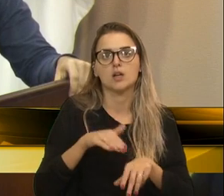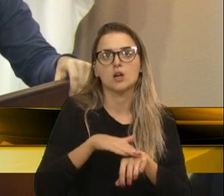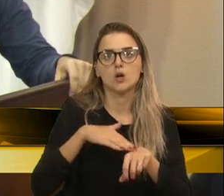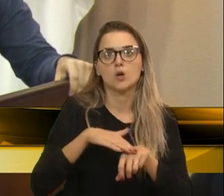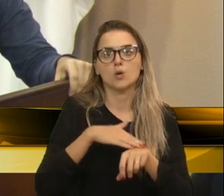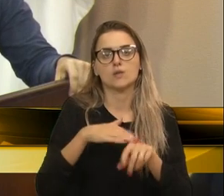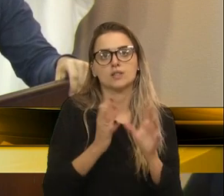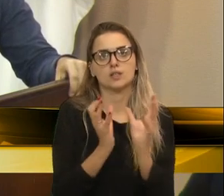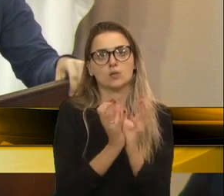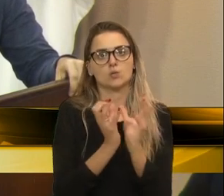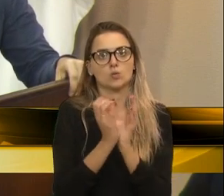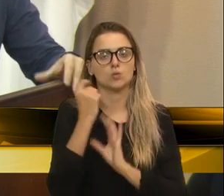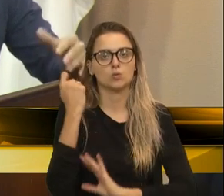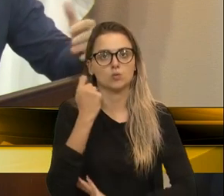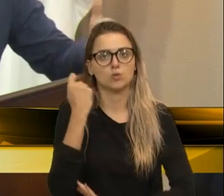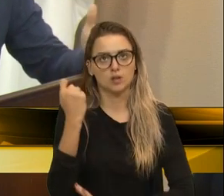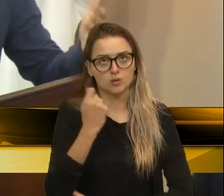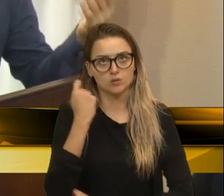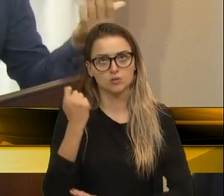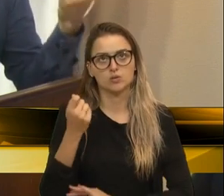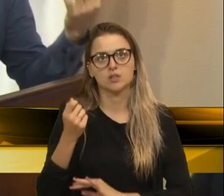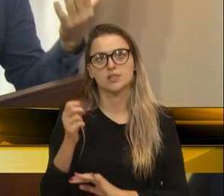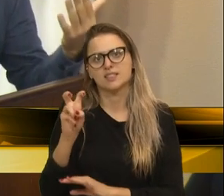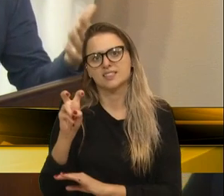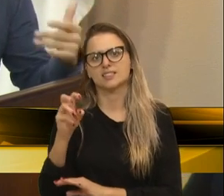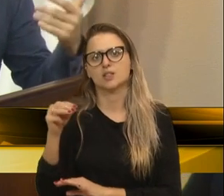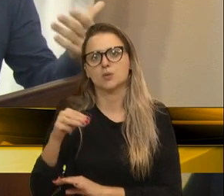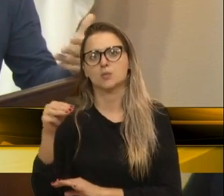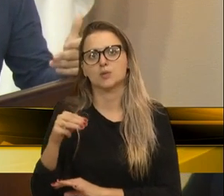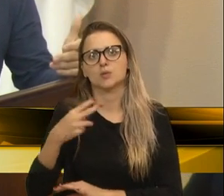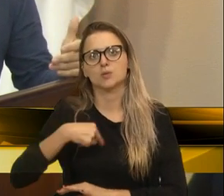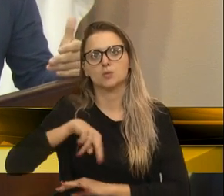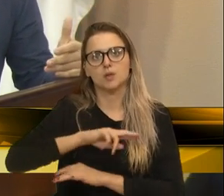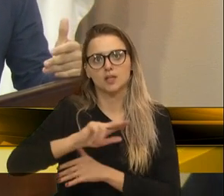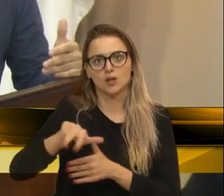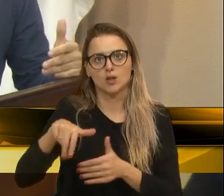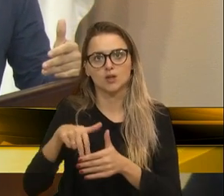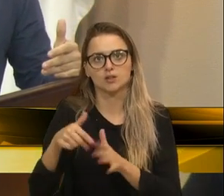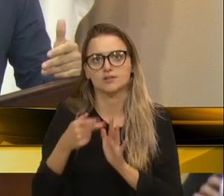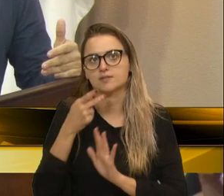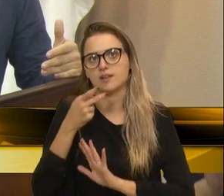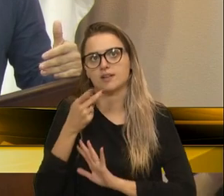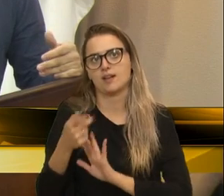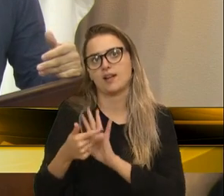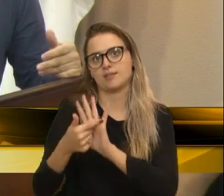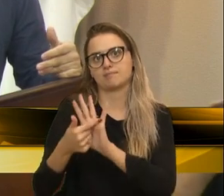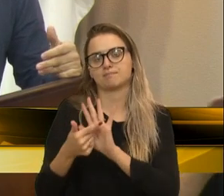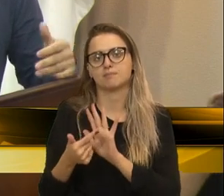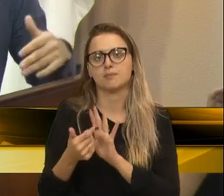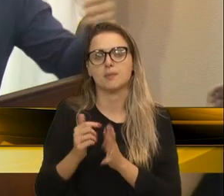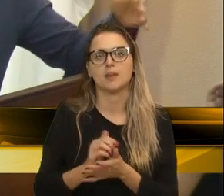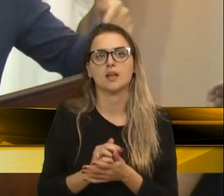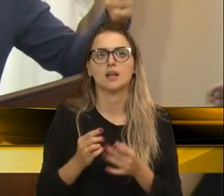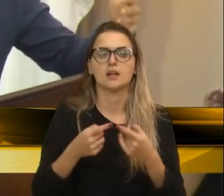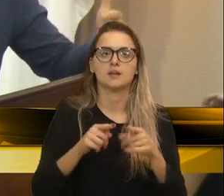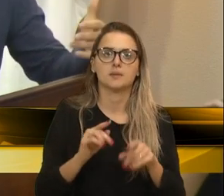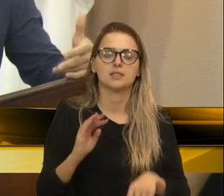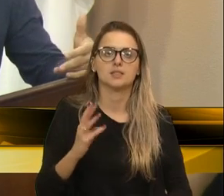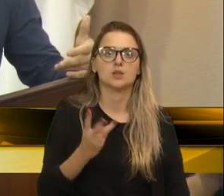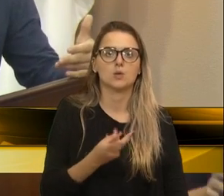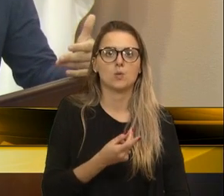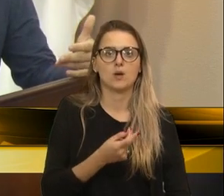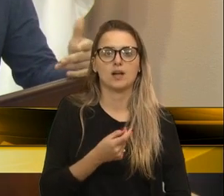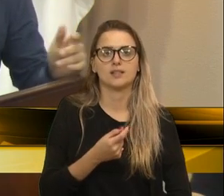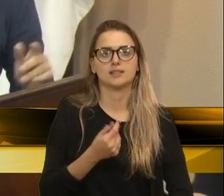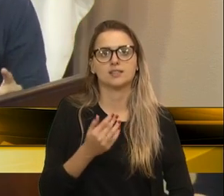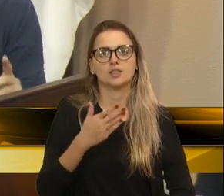gaúcha. Nós abrimos espaço 5 minutos para nós falar e expor a ideia. Claro, a grande maioria dos presentes são